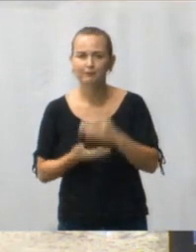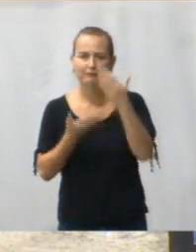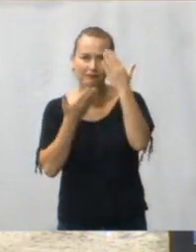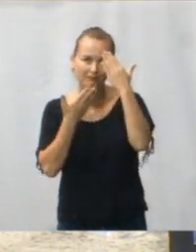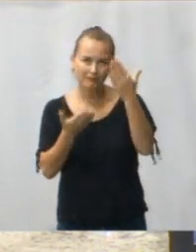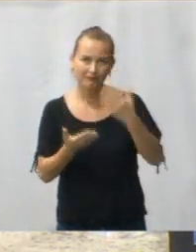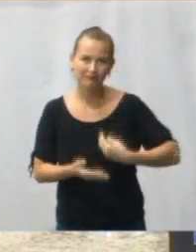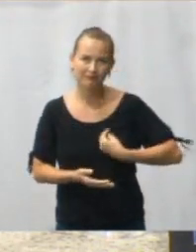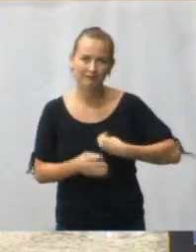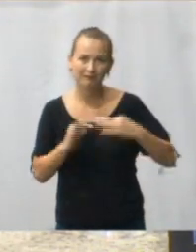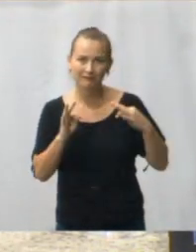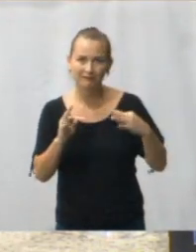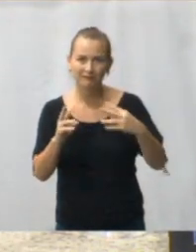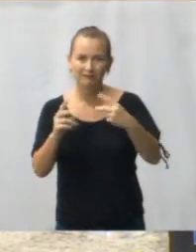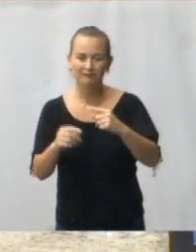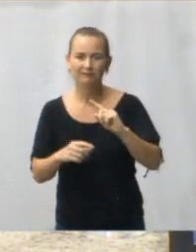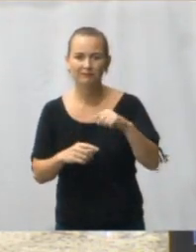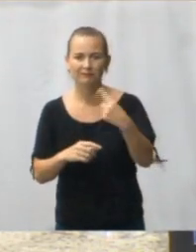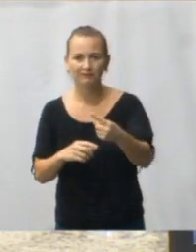sessão ordinária